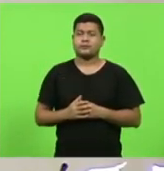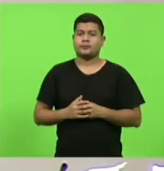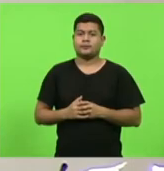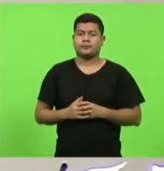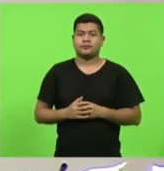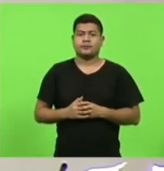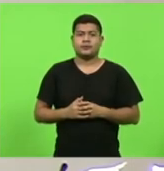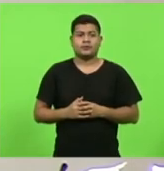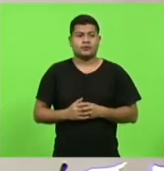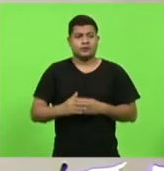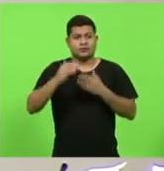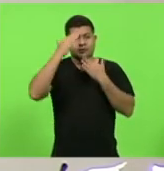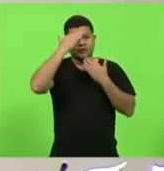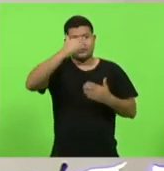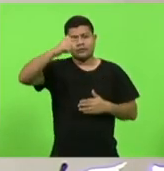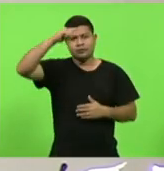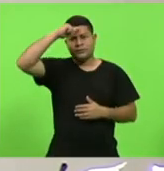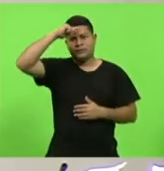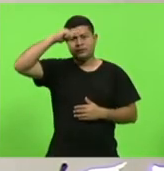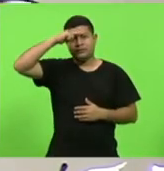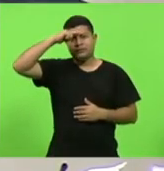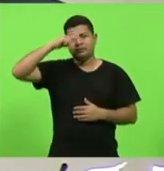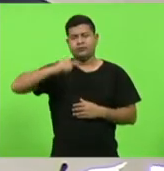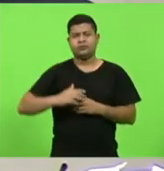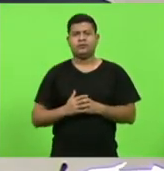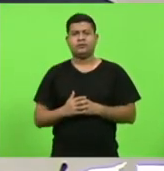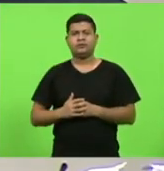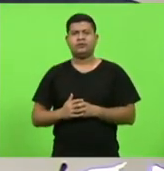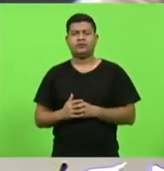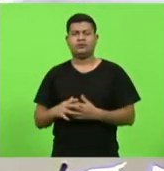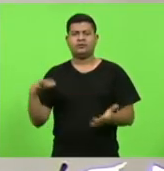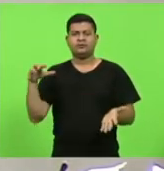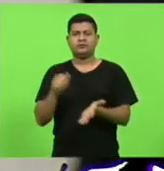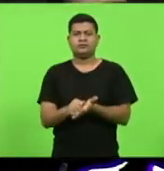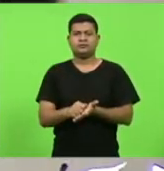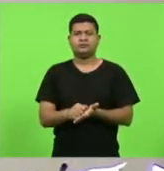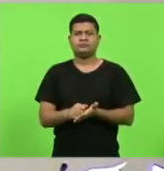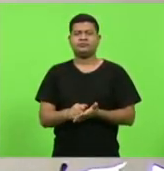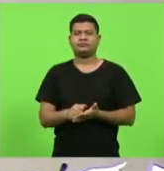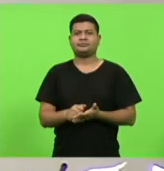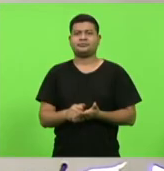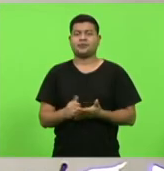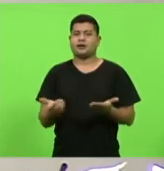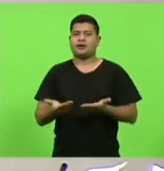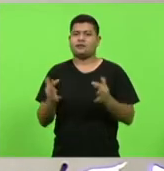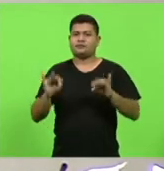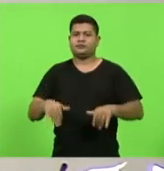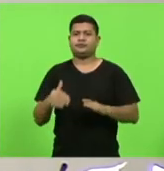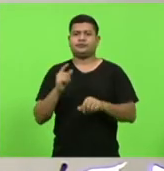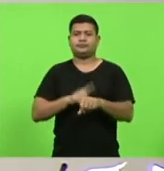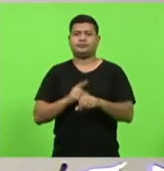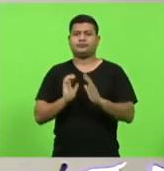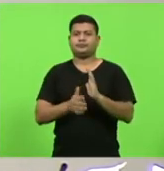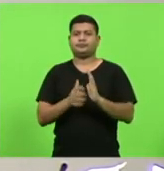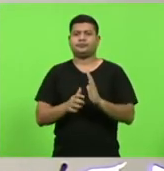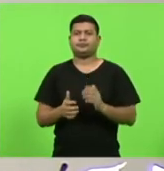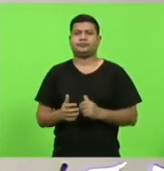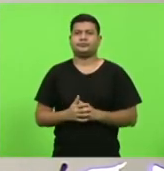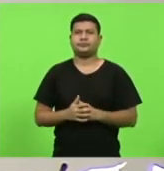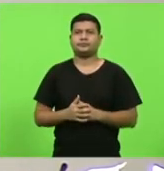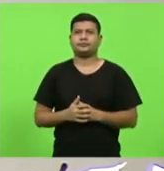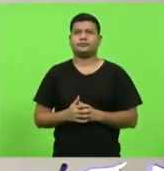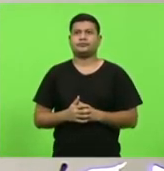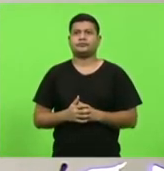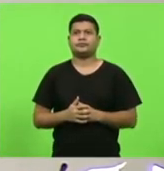Obrigado, deputado Giancuma. Não havendo, ou finalizando o horário destinado aos